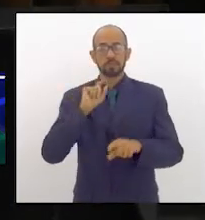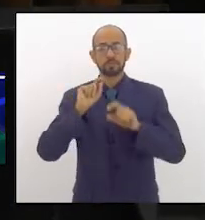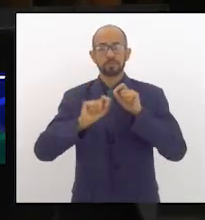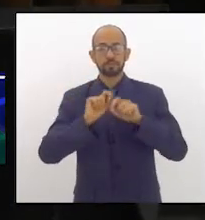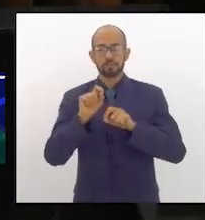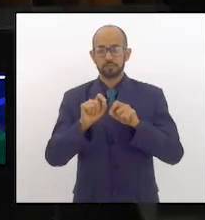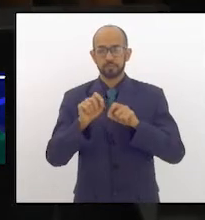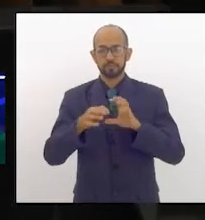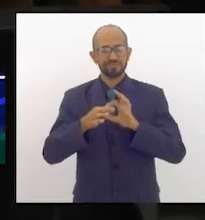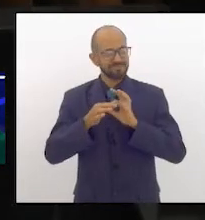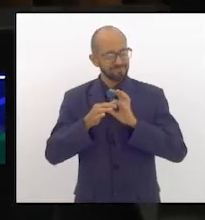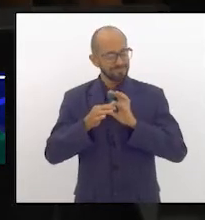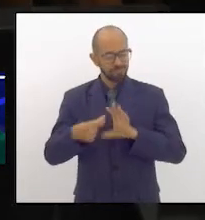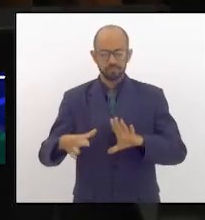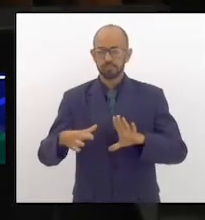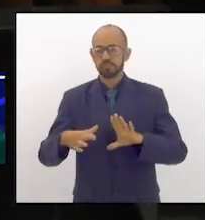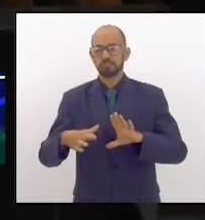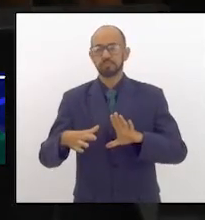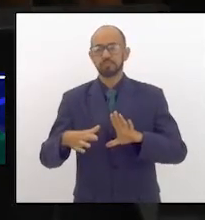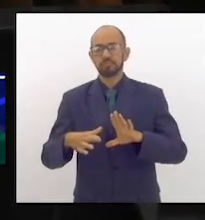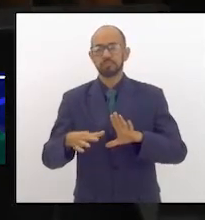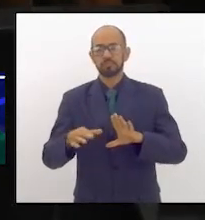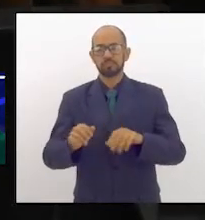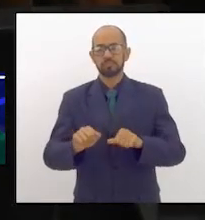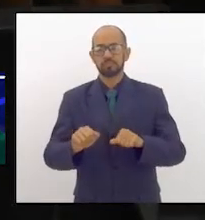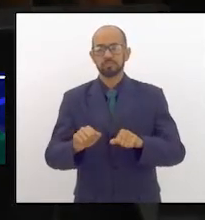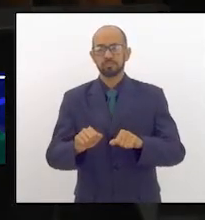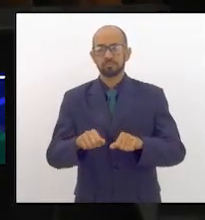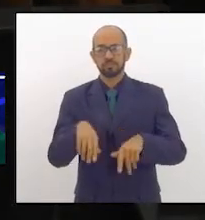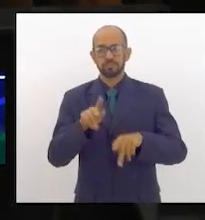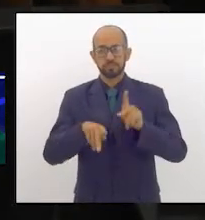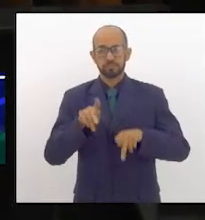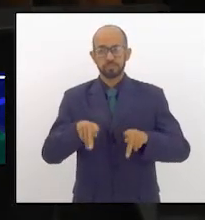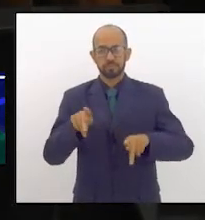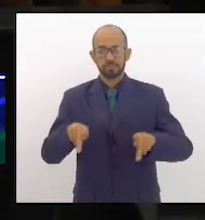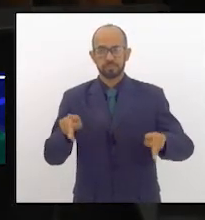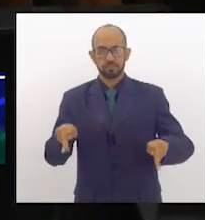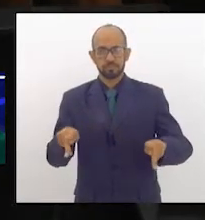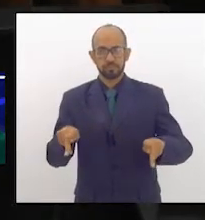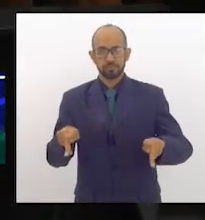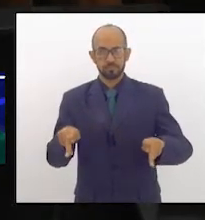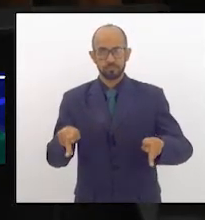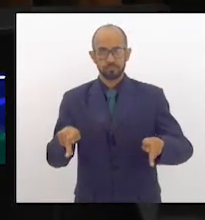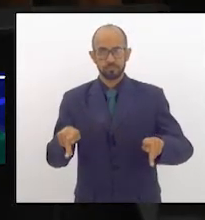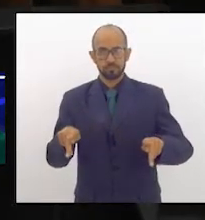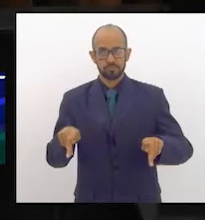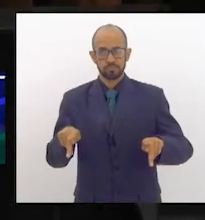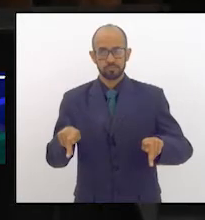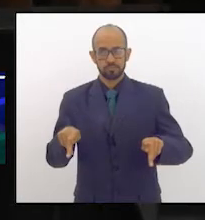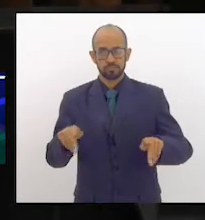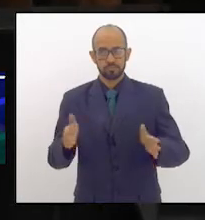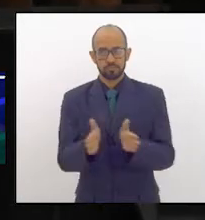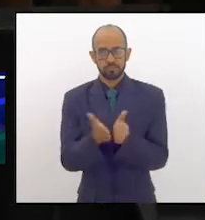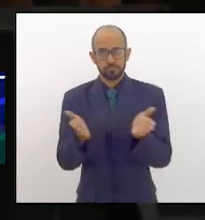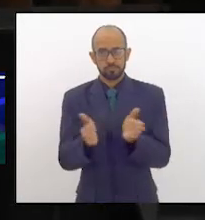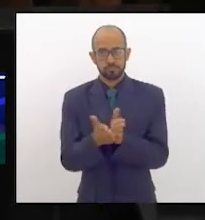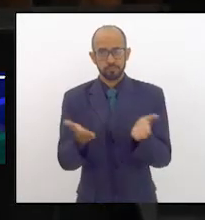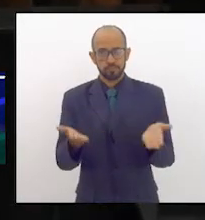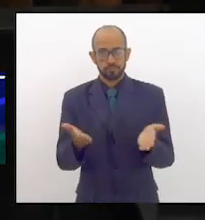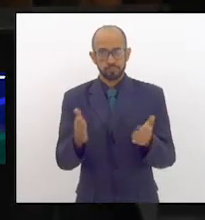liberte grande parte da população da Periferia